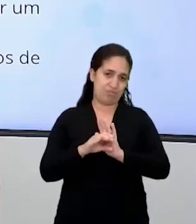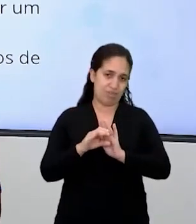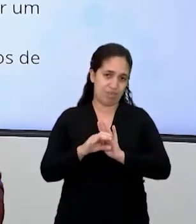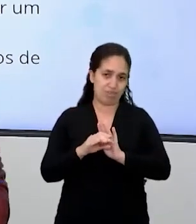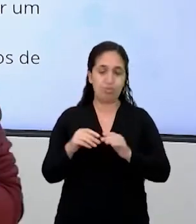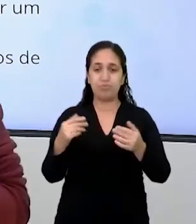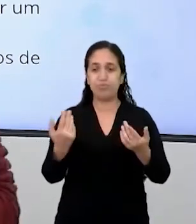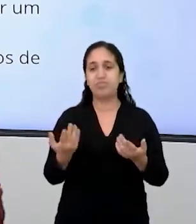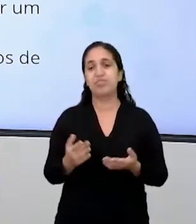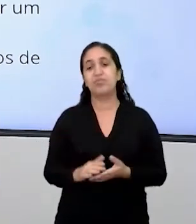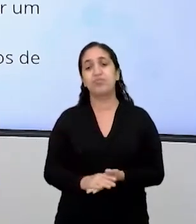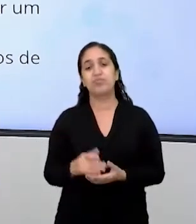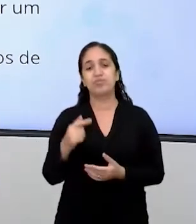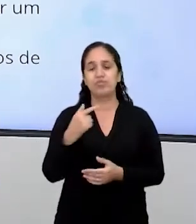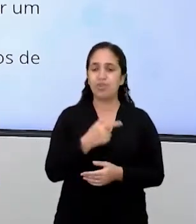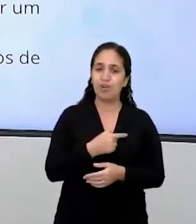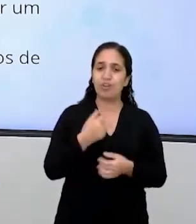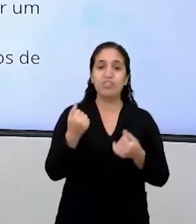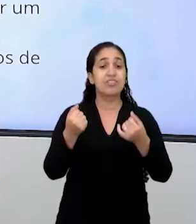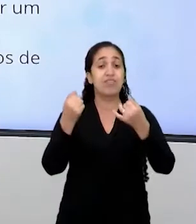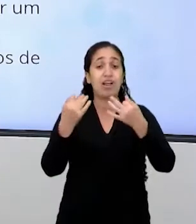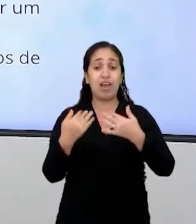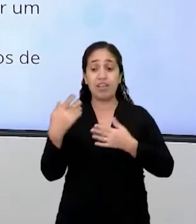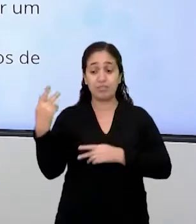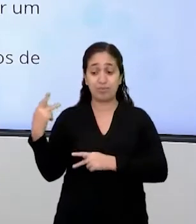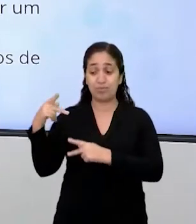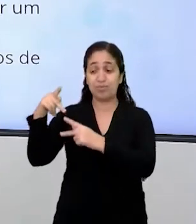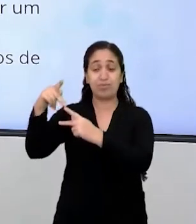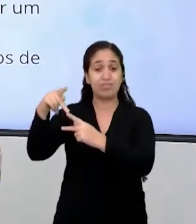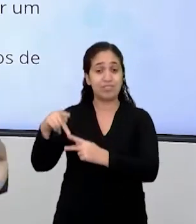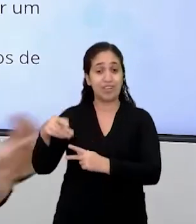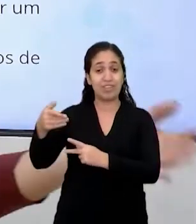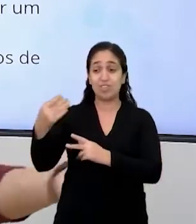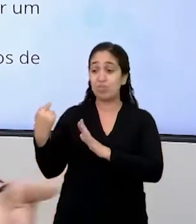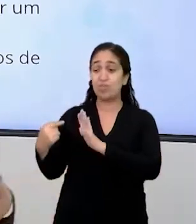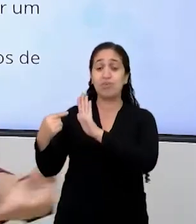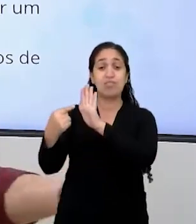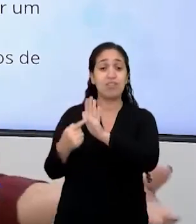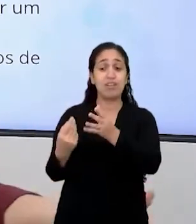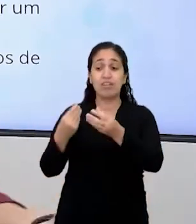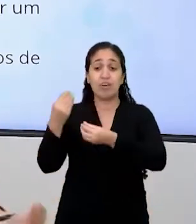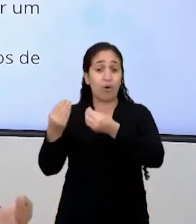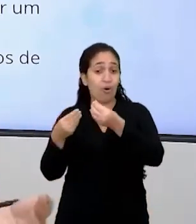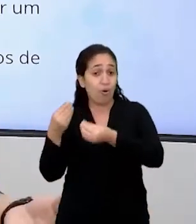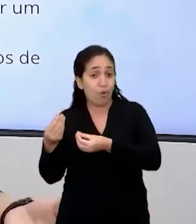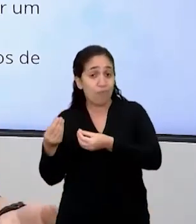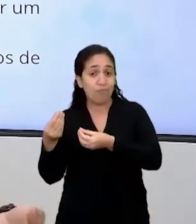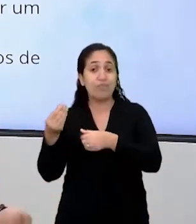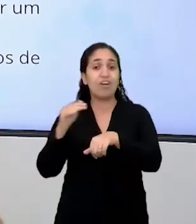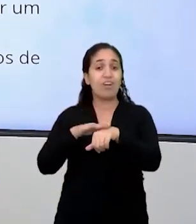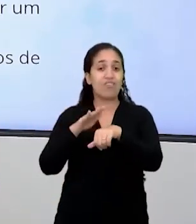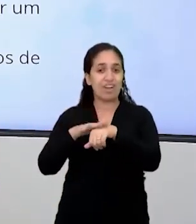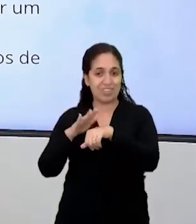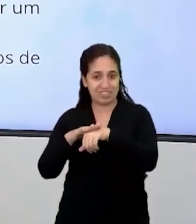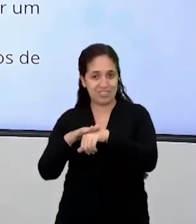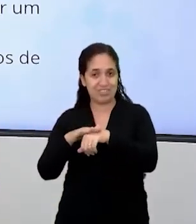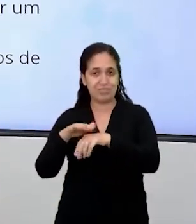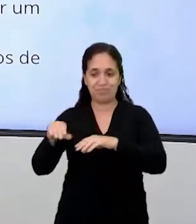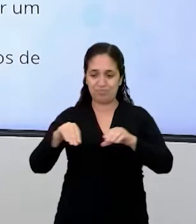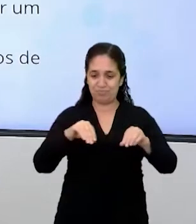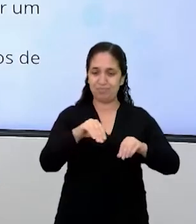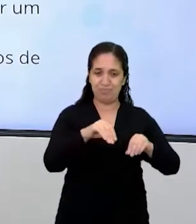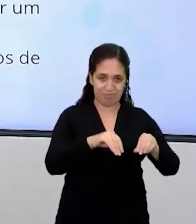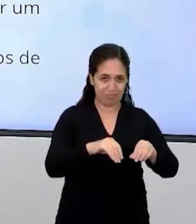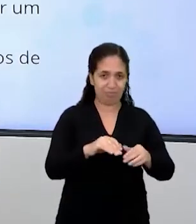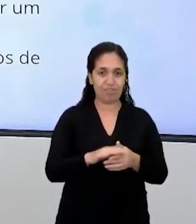que não falar do personagem, já mostrando como que ele pode funcionar no jogo? Por que